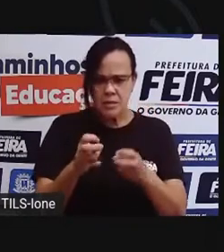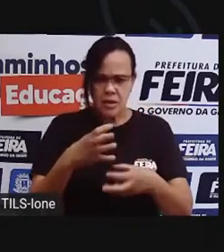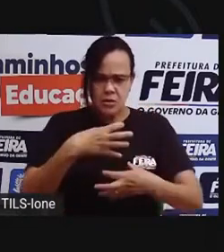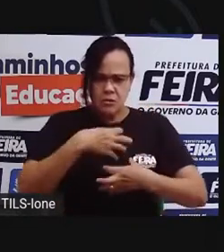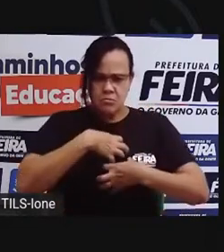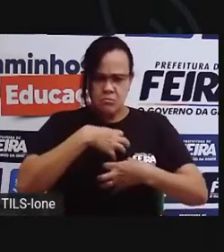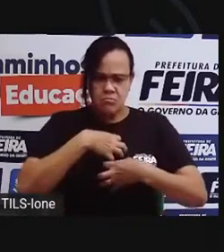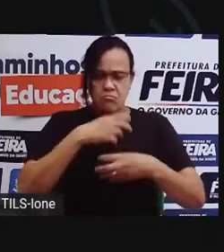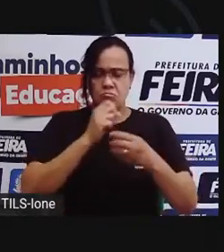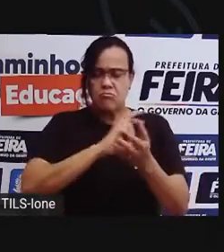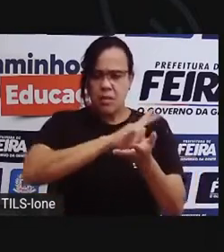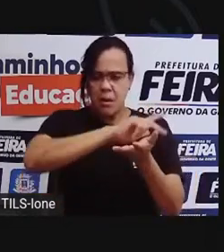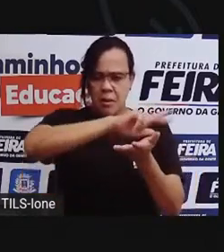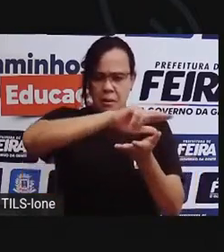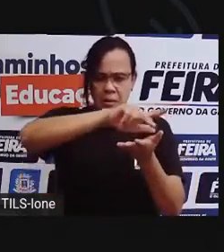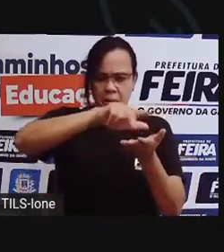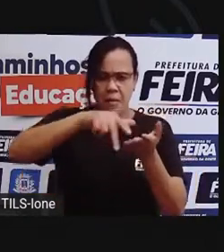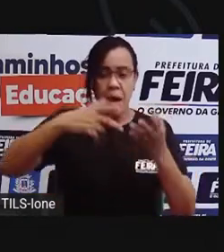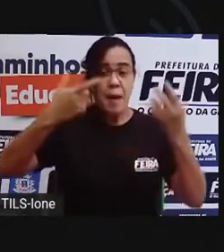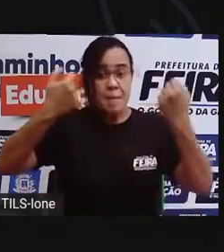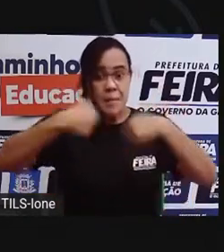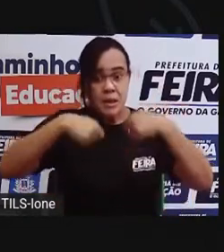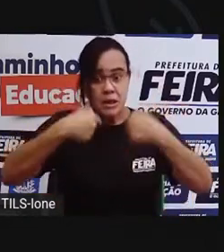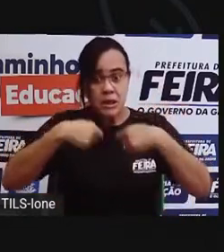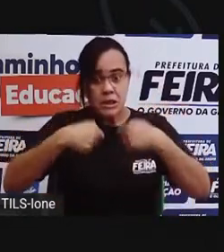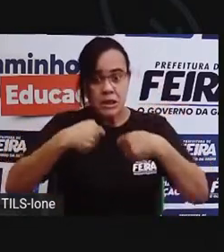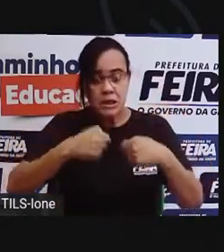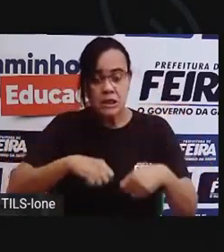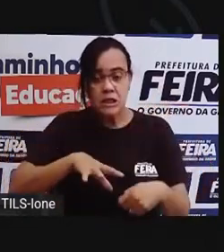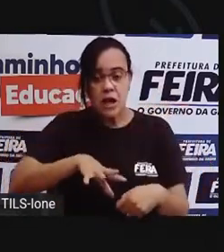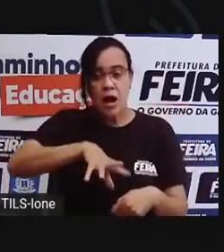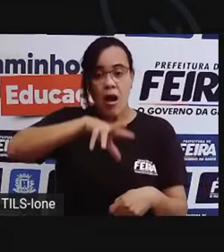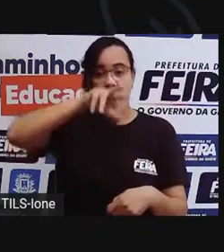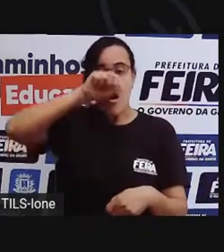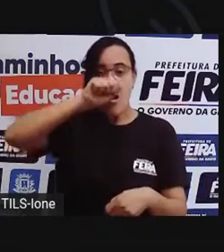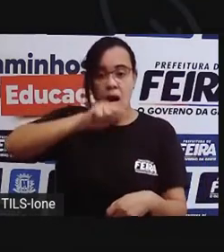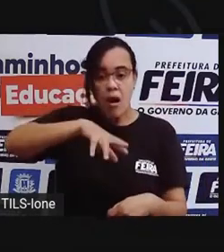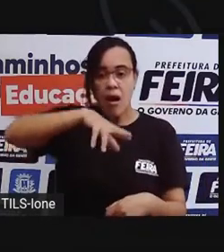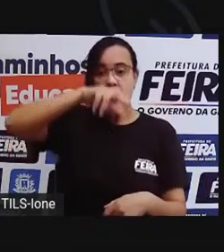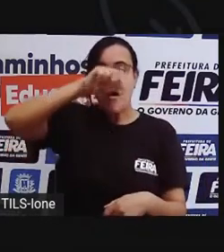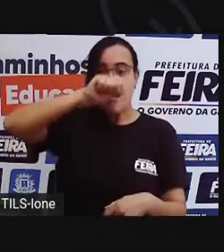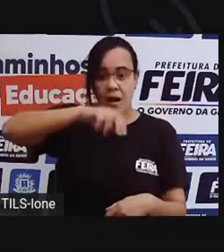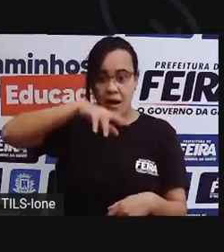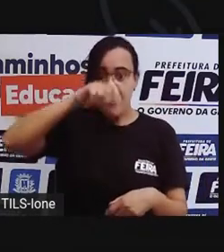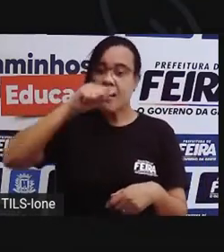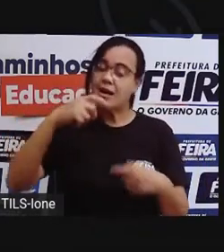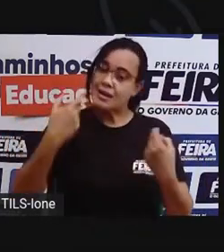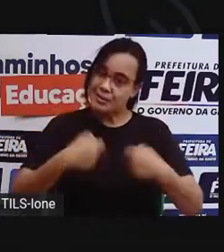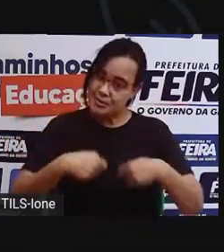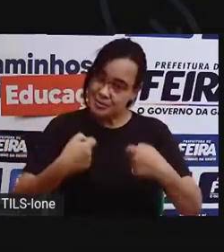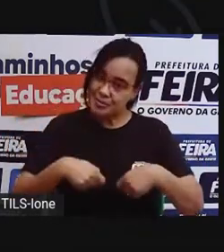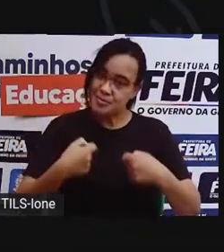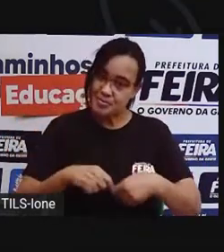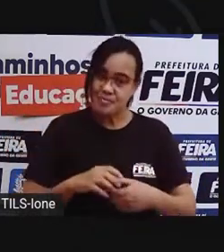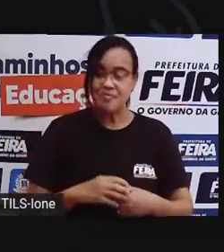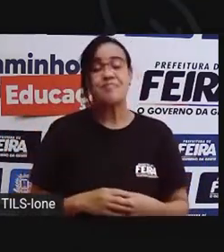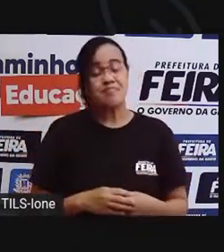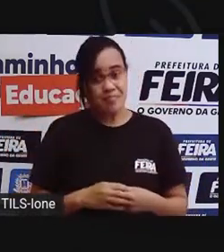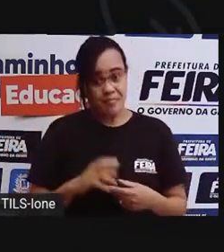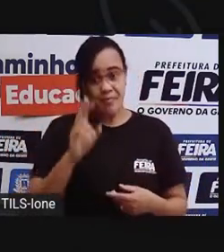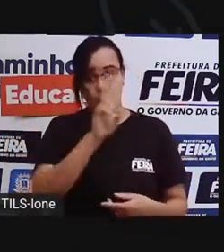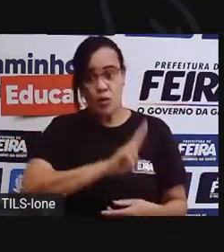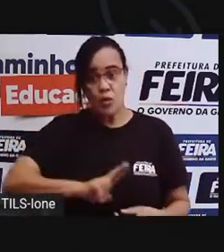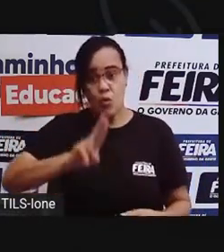Procy trouxe hoje, a gente precisa de bastante ar para tocar? Então, a gente vai utilizar muito o ar que a